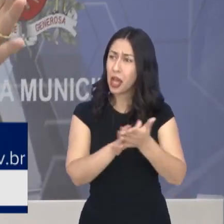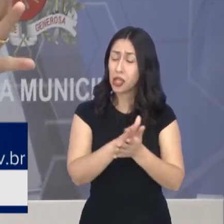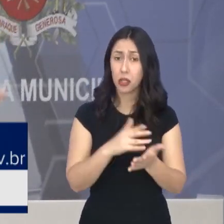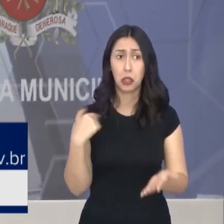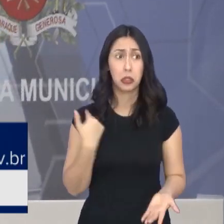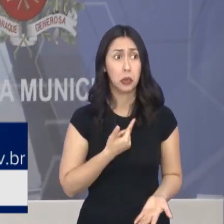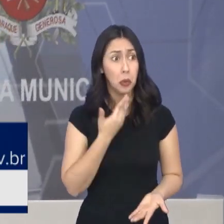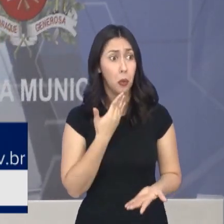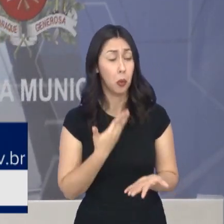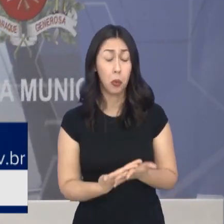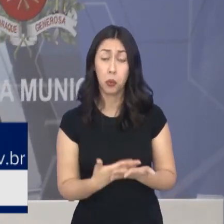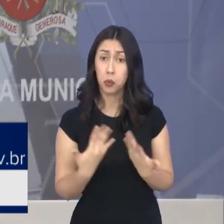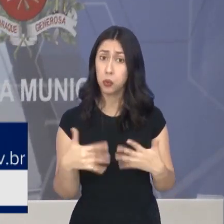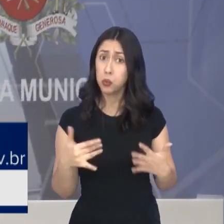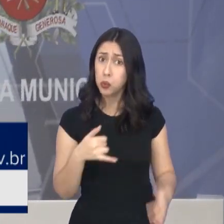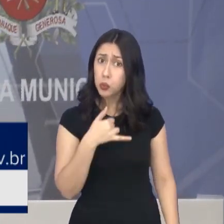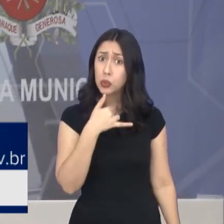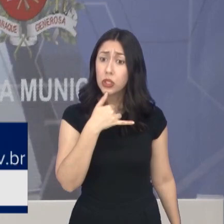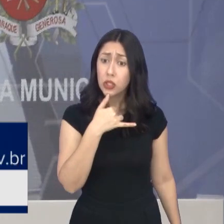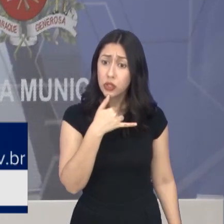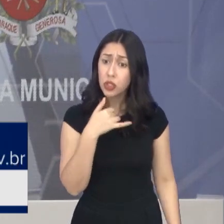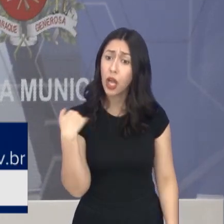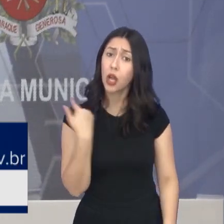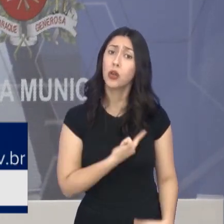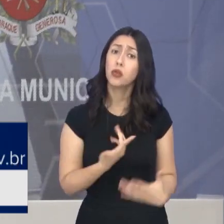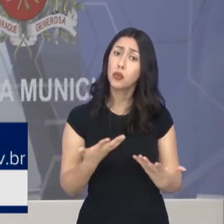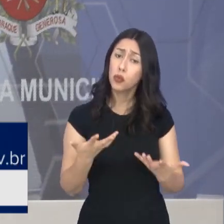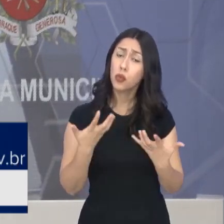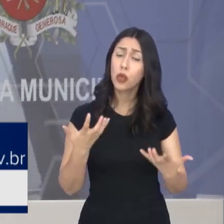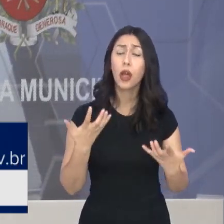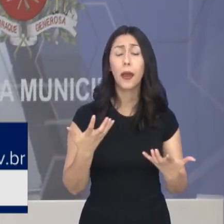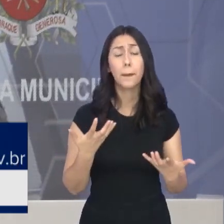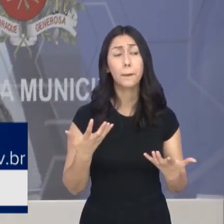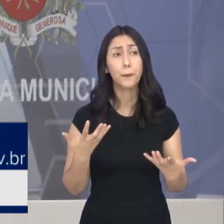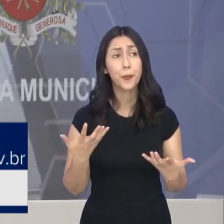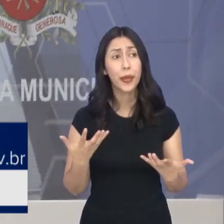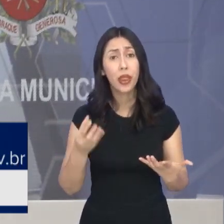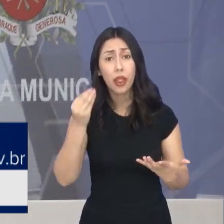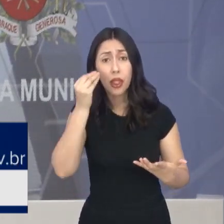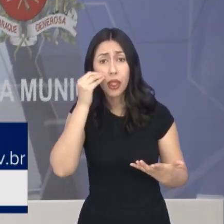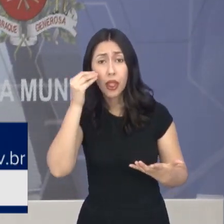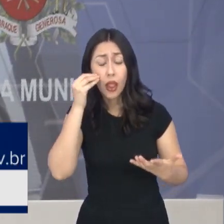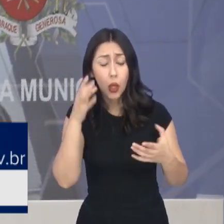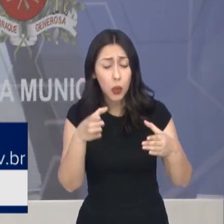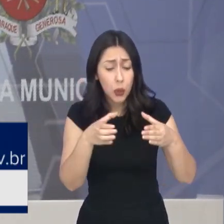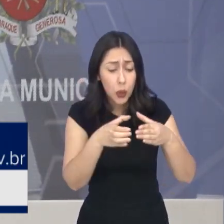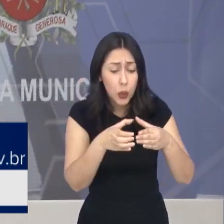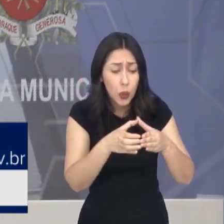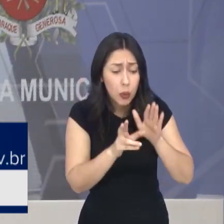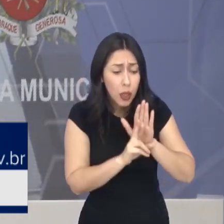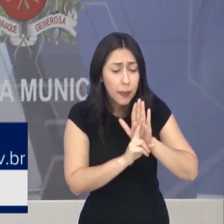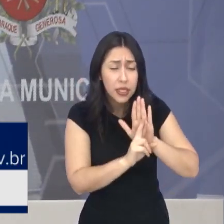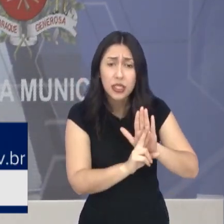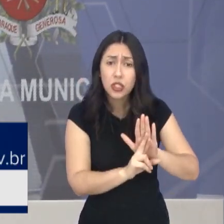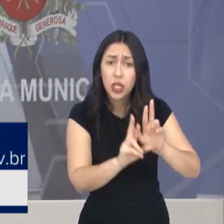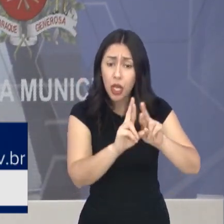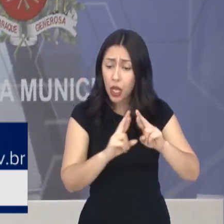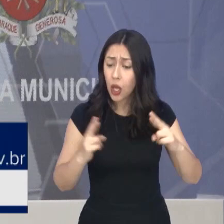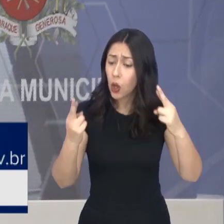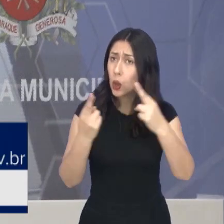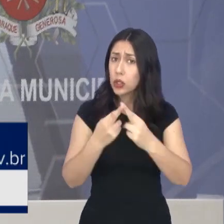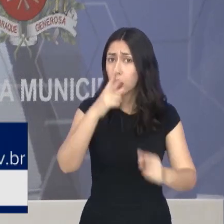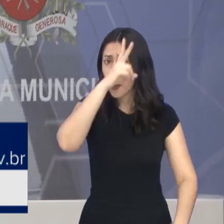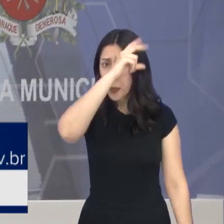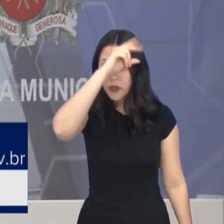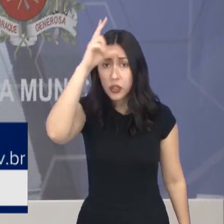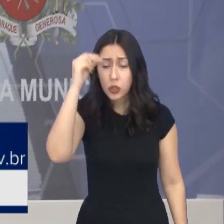assustado e triste. Então, a gente está querendo ver se a frente, por uma vez por todas, se reúne com a prefeitura para que a gente possa